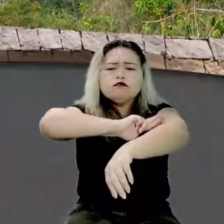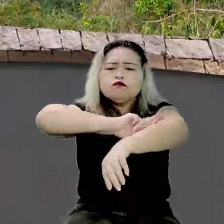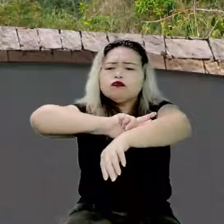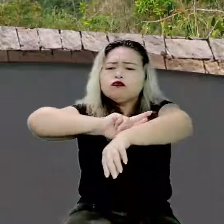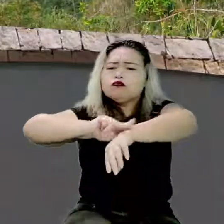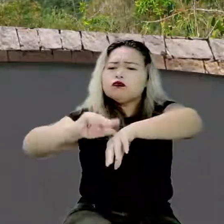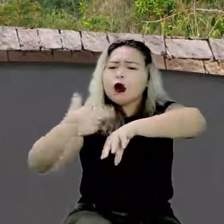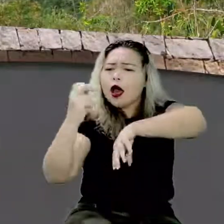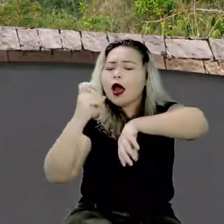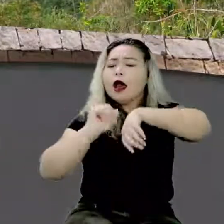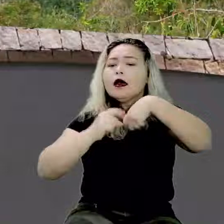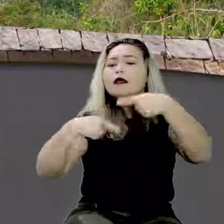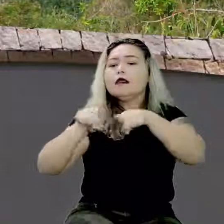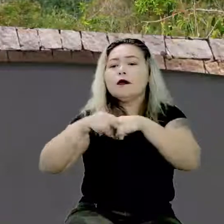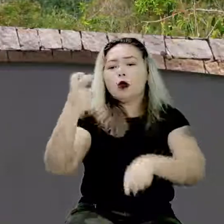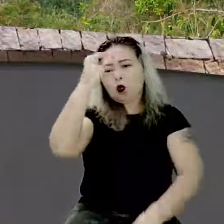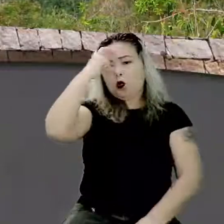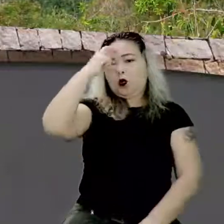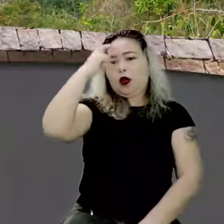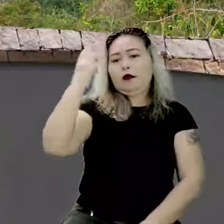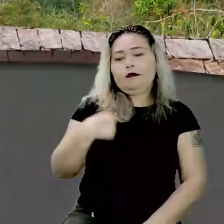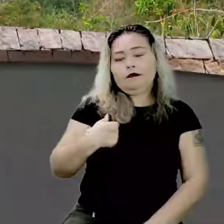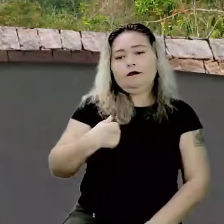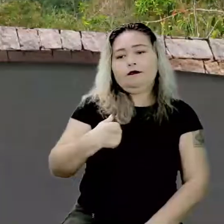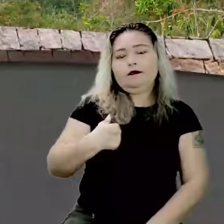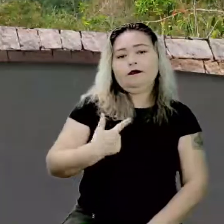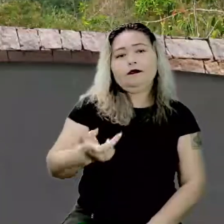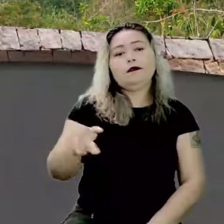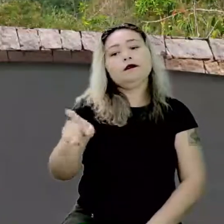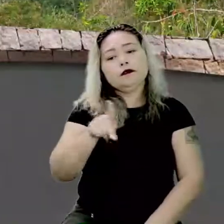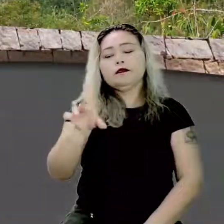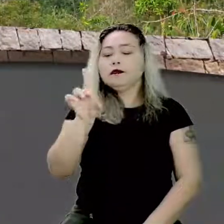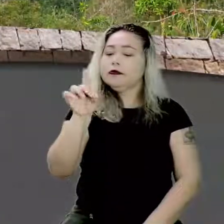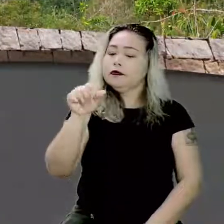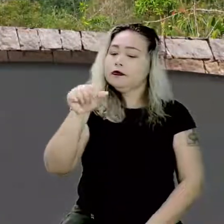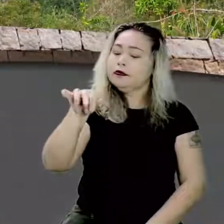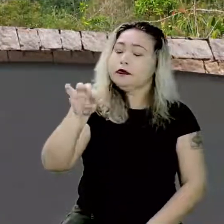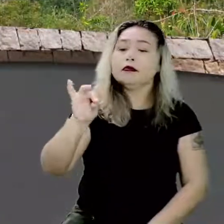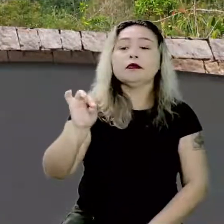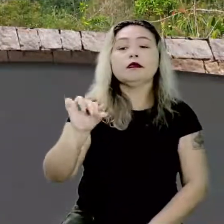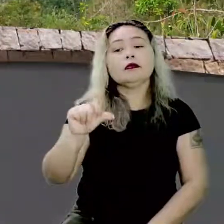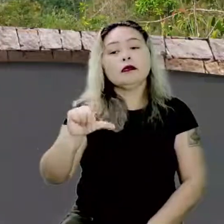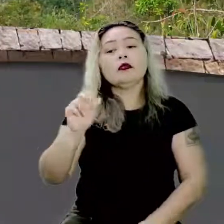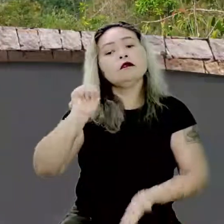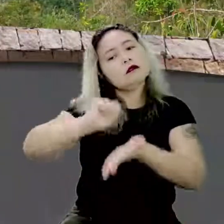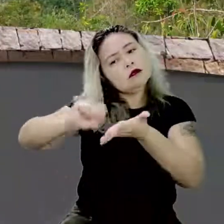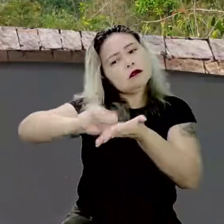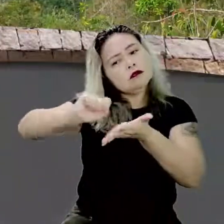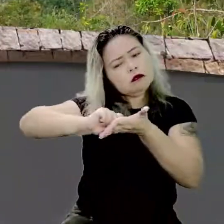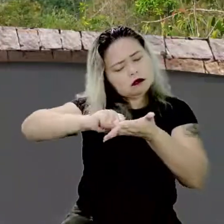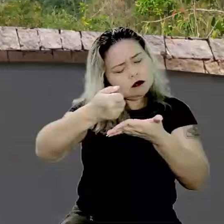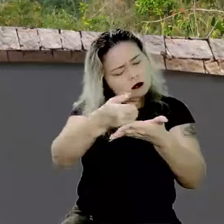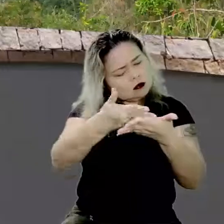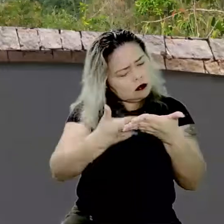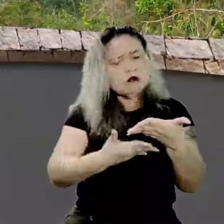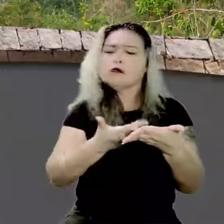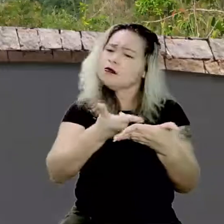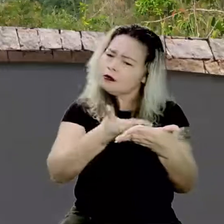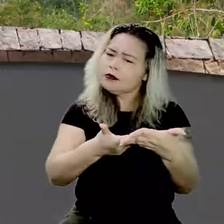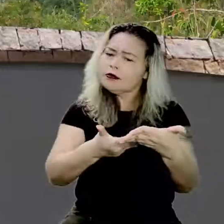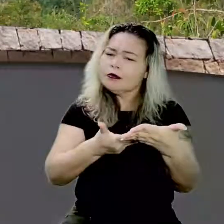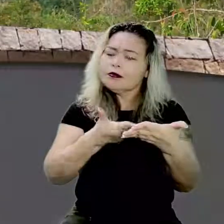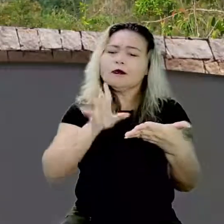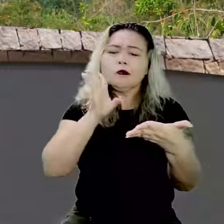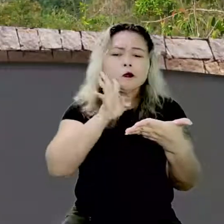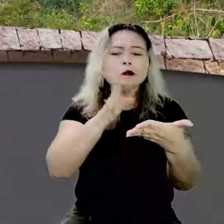de culturas. Isso pode, e o professor Dantas, o professor Arimateia, escreveu de uma forma